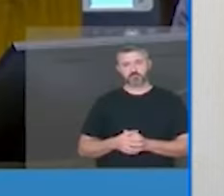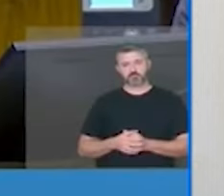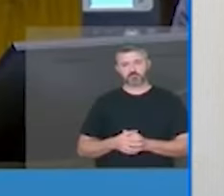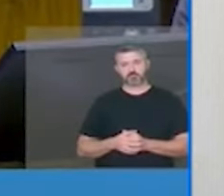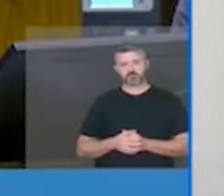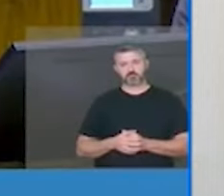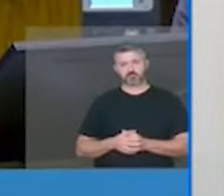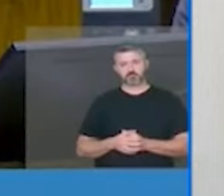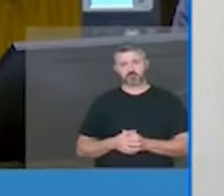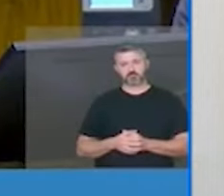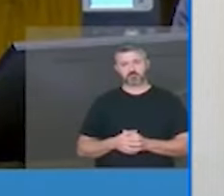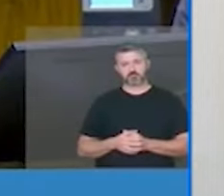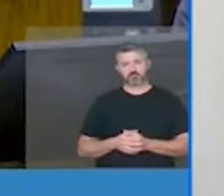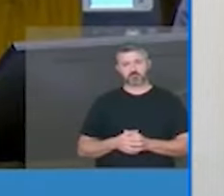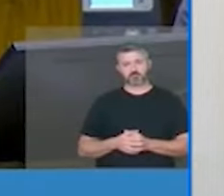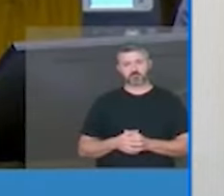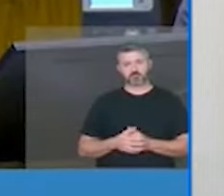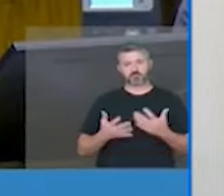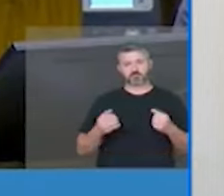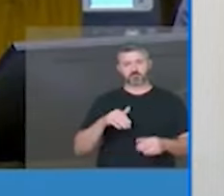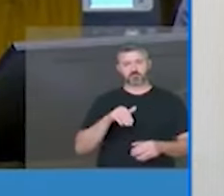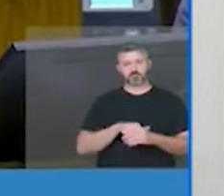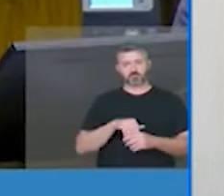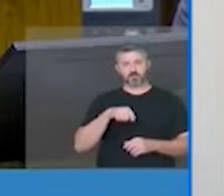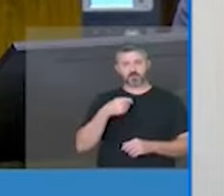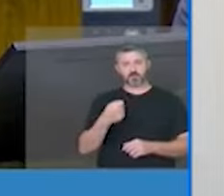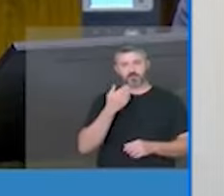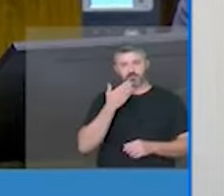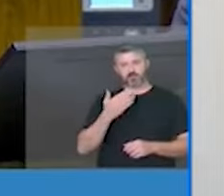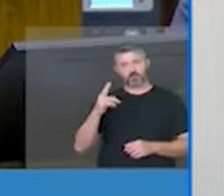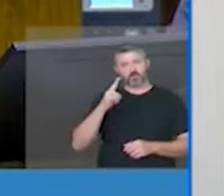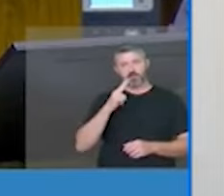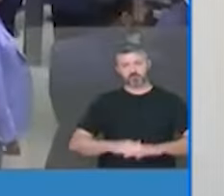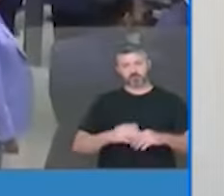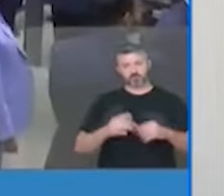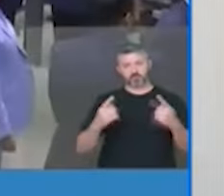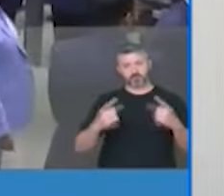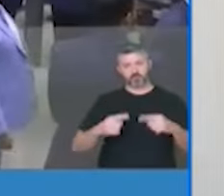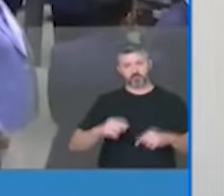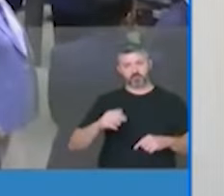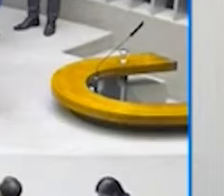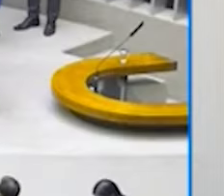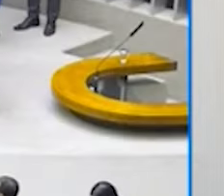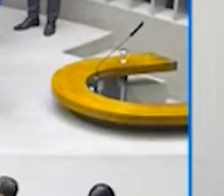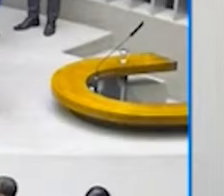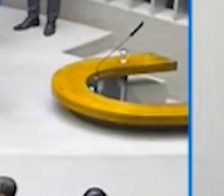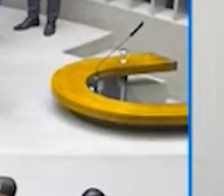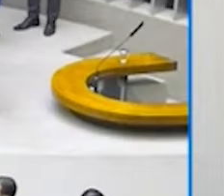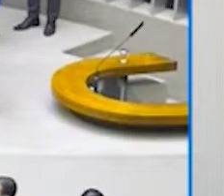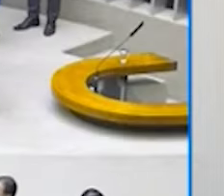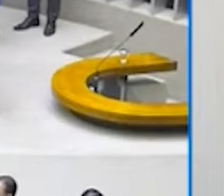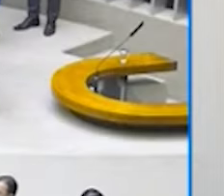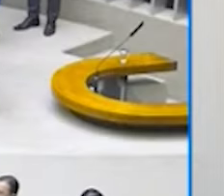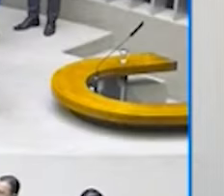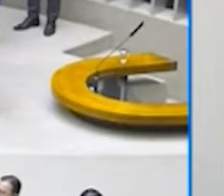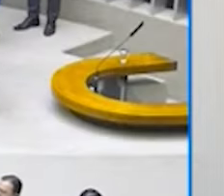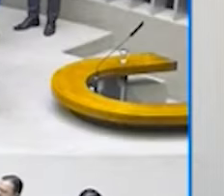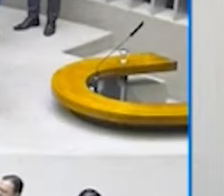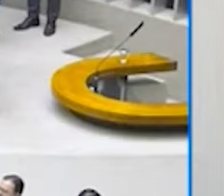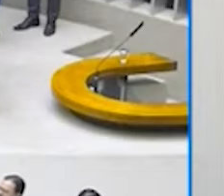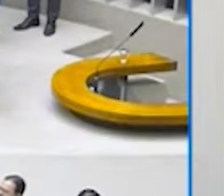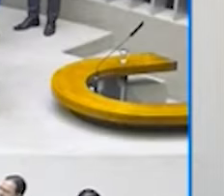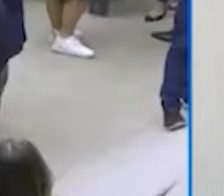à manutenção forçada dessa gravidez. Para você ter uma ideia, a gente tem um entendimento na Corte Interamericana de Direitos Humanos que